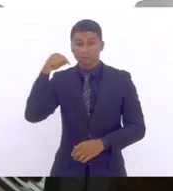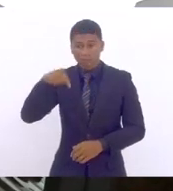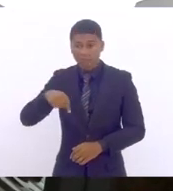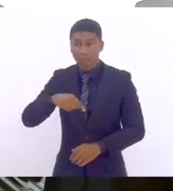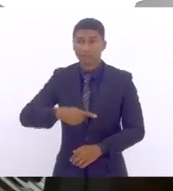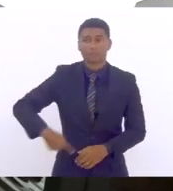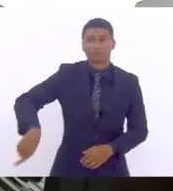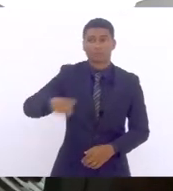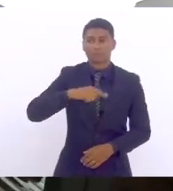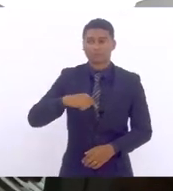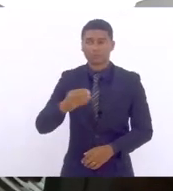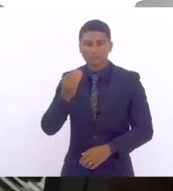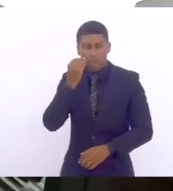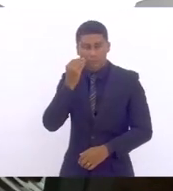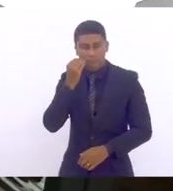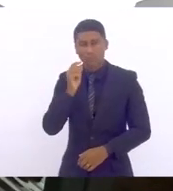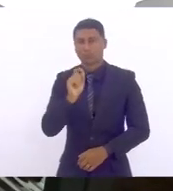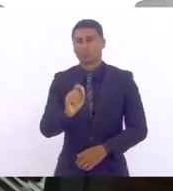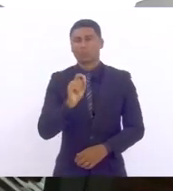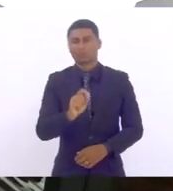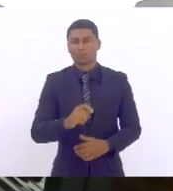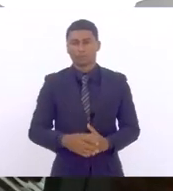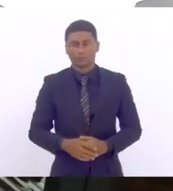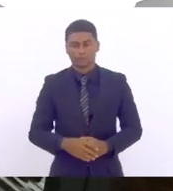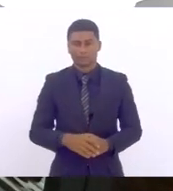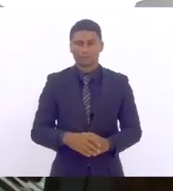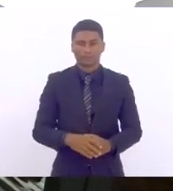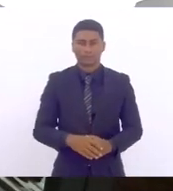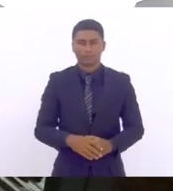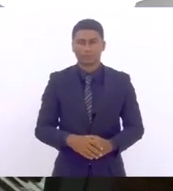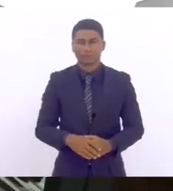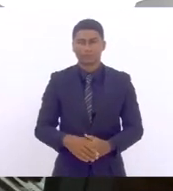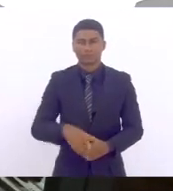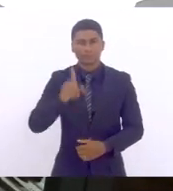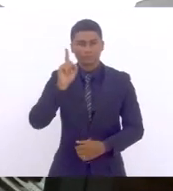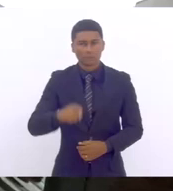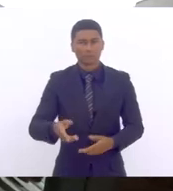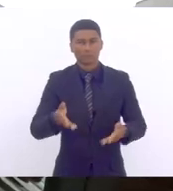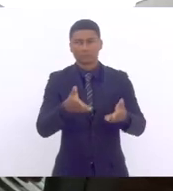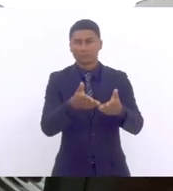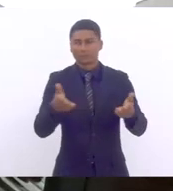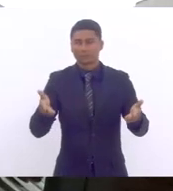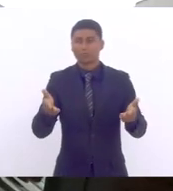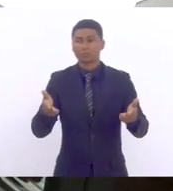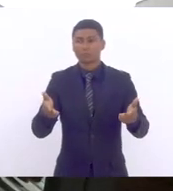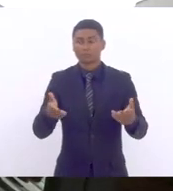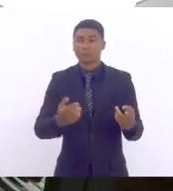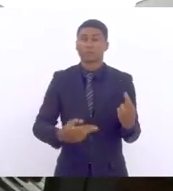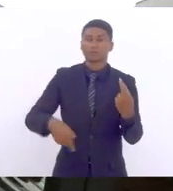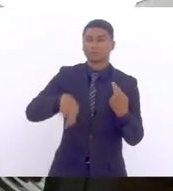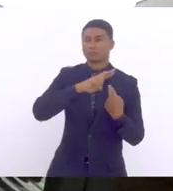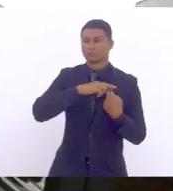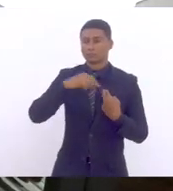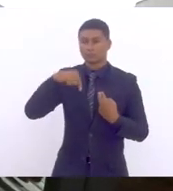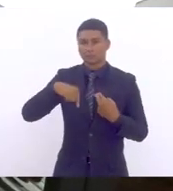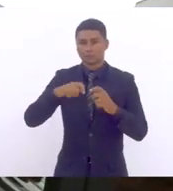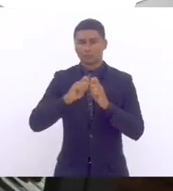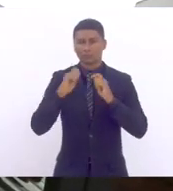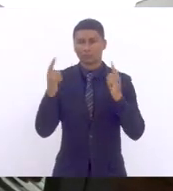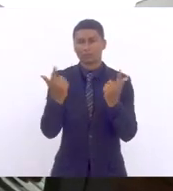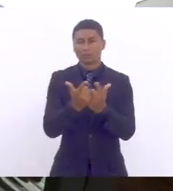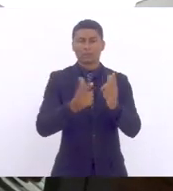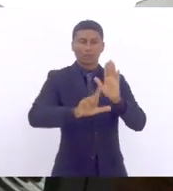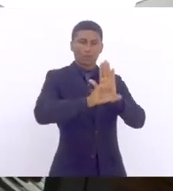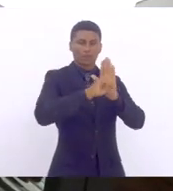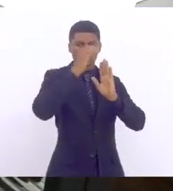aqui é, inclusive, obrigar e responsabilizar essa casa de leis que a lei seja cumprida. E